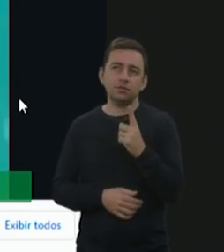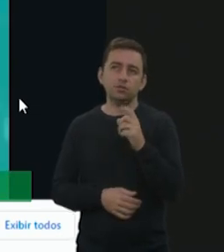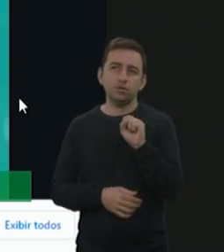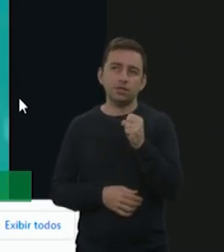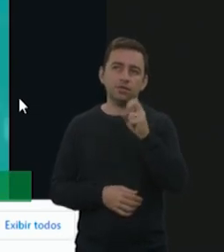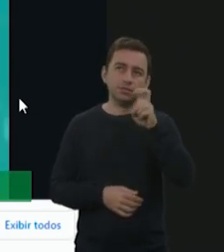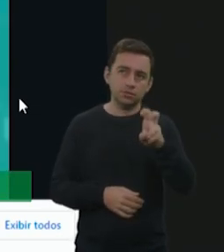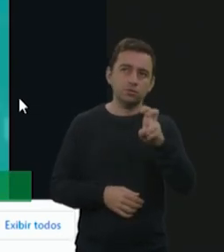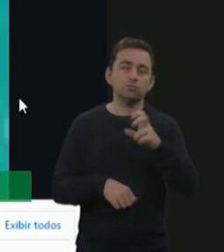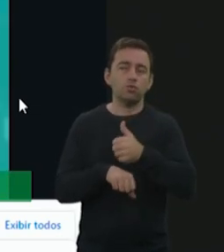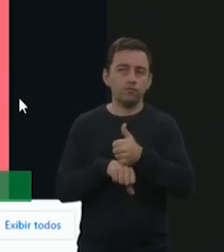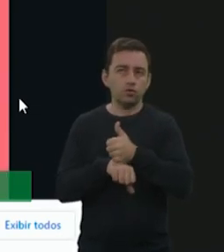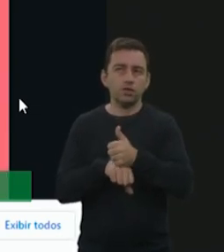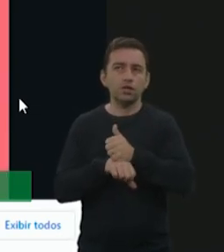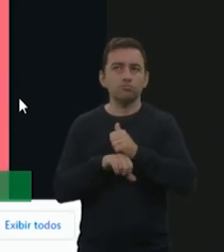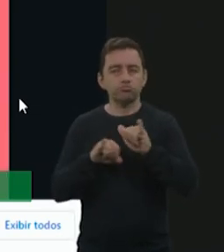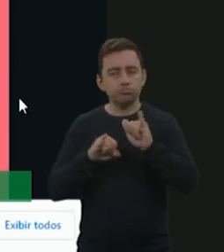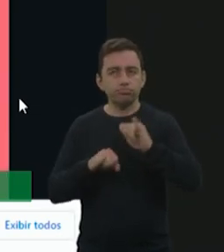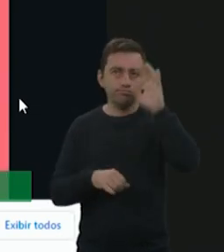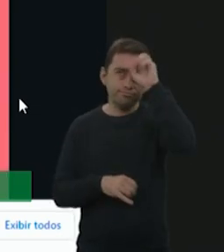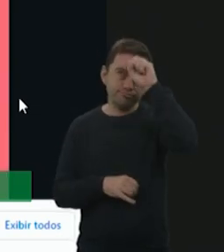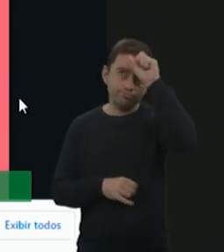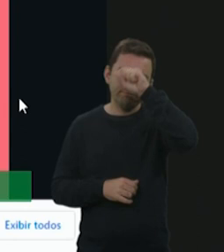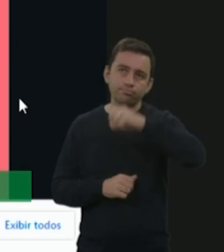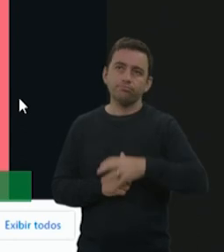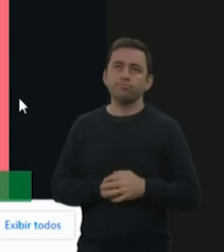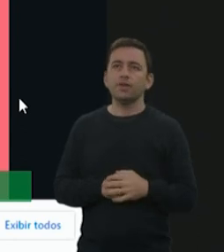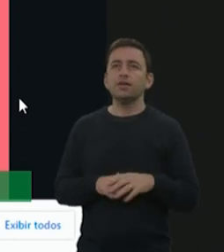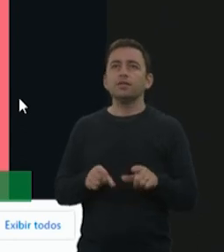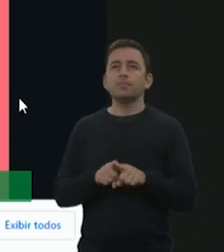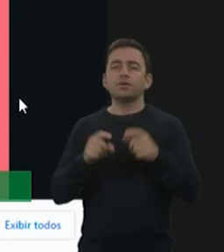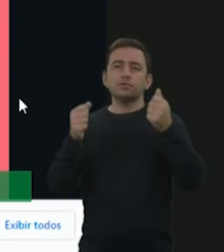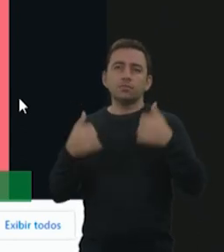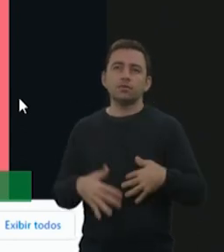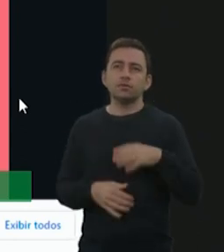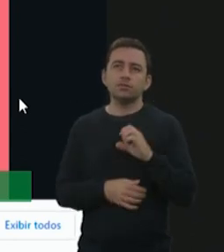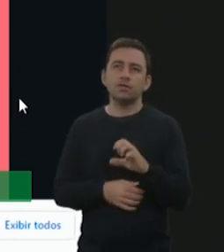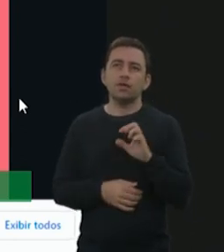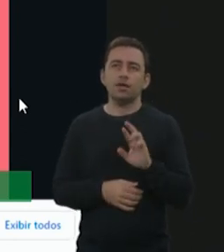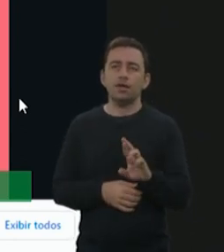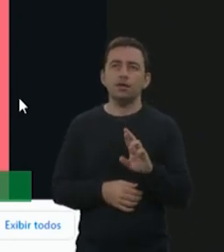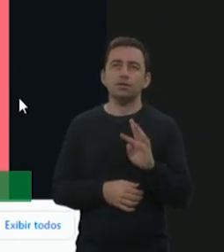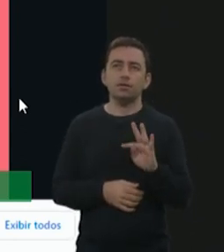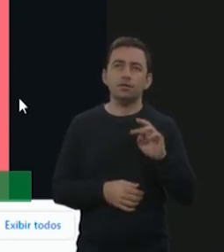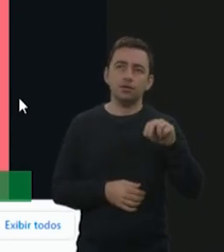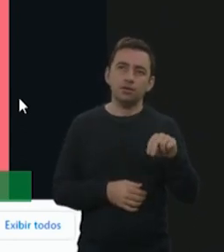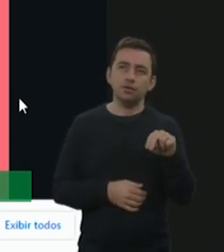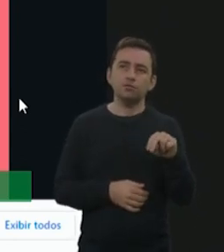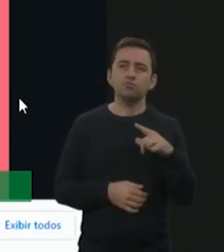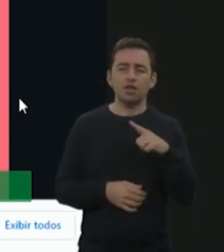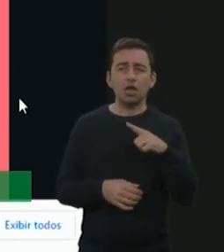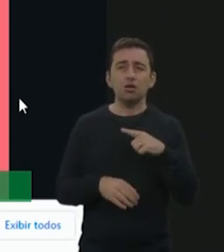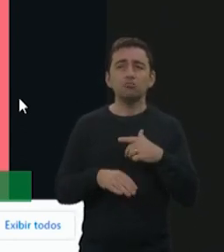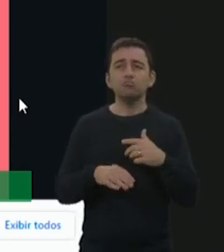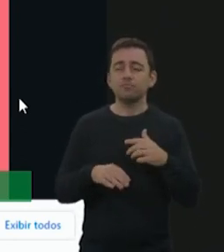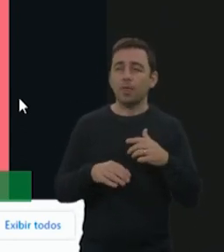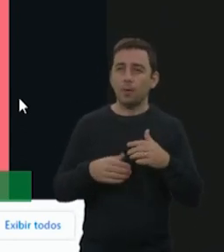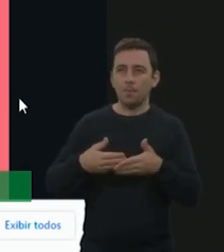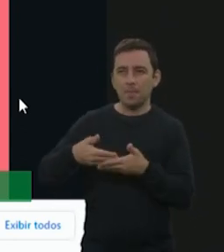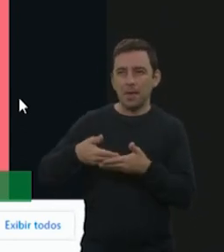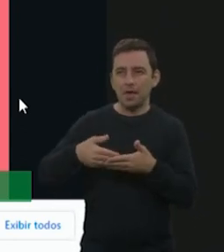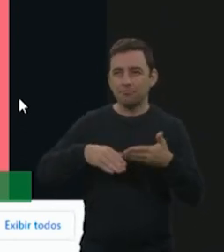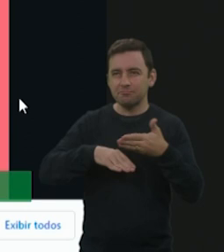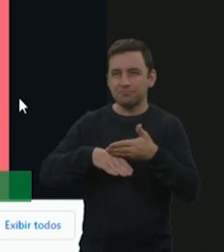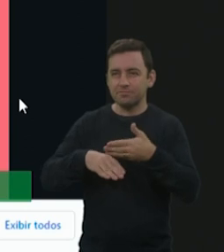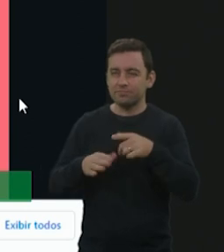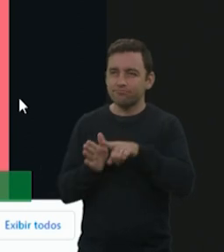profissionais atingidos, né, que são 2 fotos. E aí, falando um pouquinho sobre o CRTN, né? Então, lá é feita as consultas, o bebezinho passa pela triagem neonatal. Você